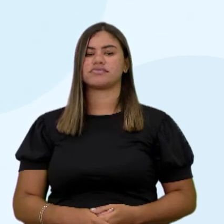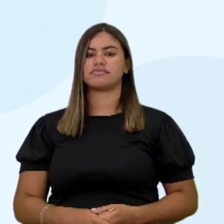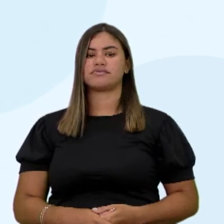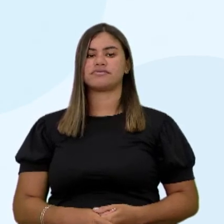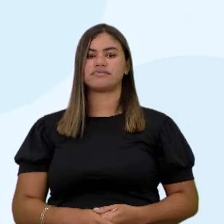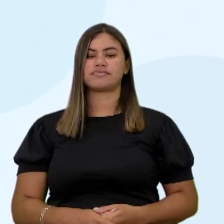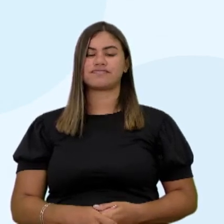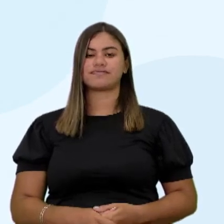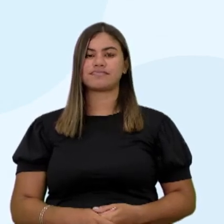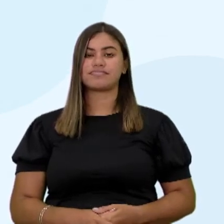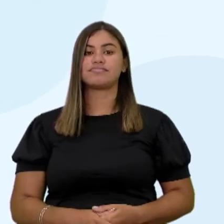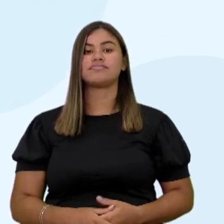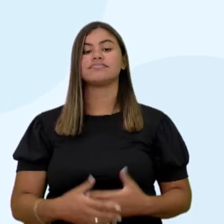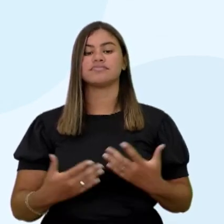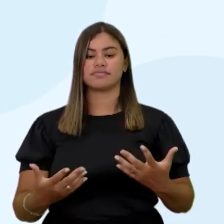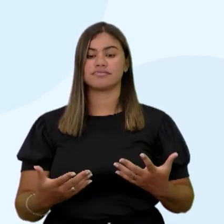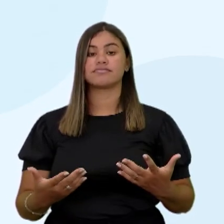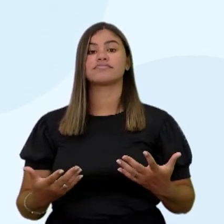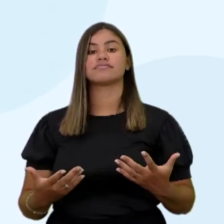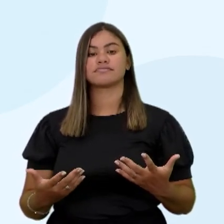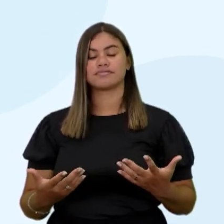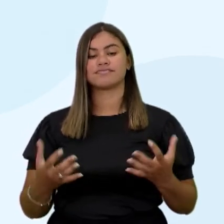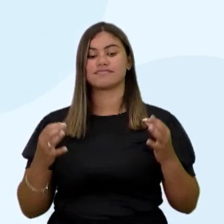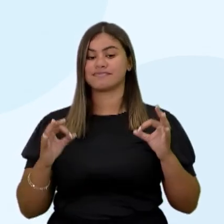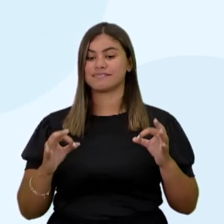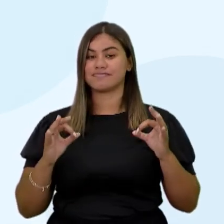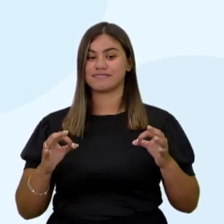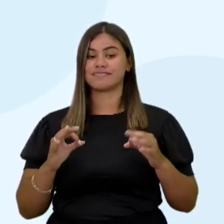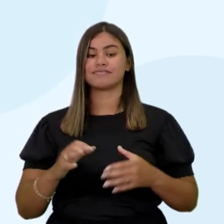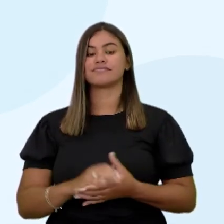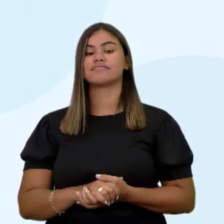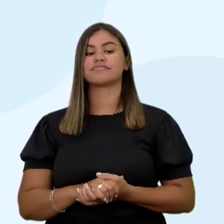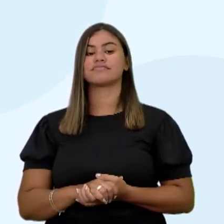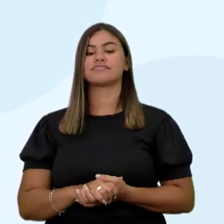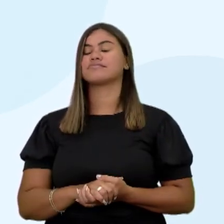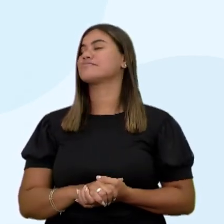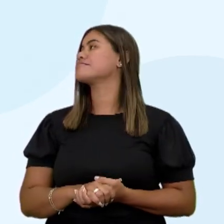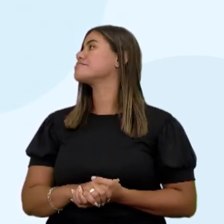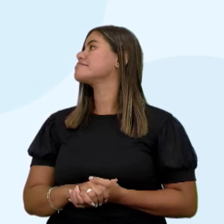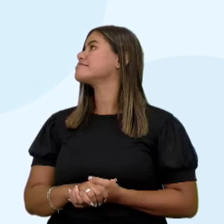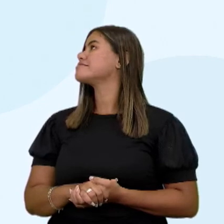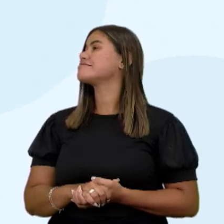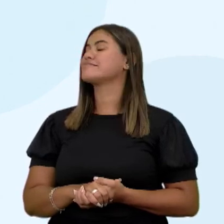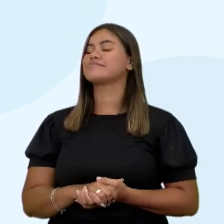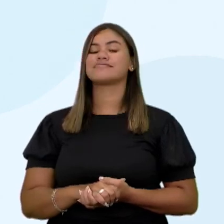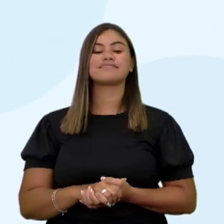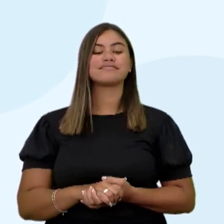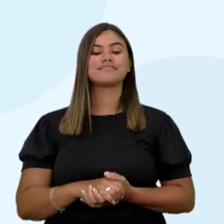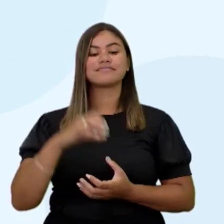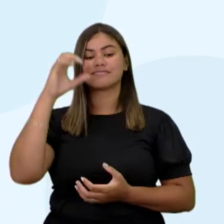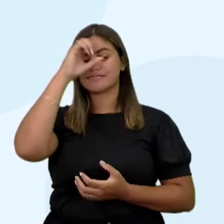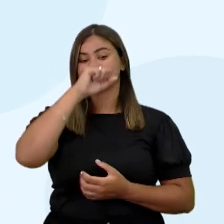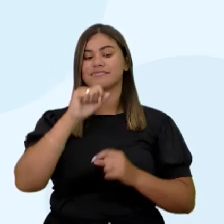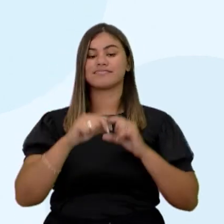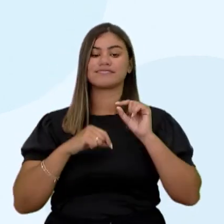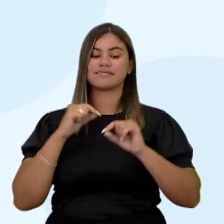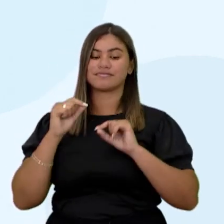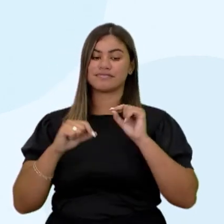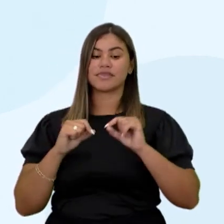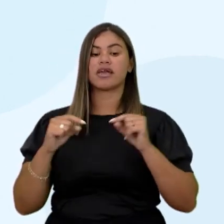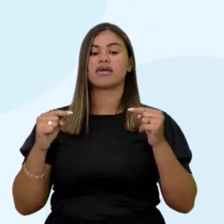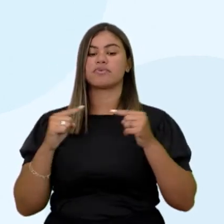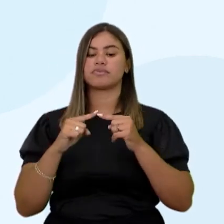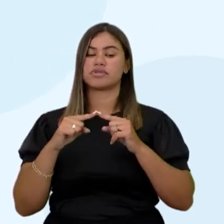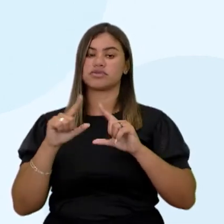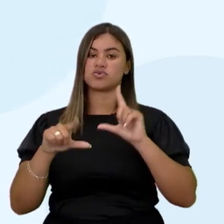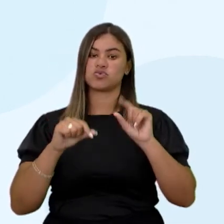participar, né? Além desses grupos, certo? Aqui está o nosso mural, o que aprendemos hoje. Hoje nos sensibilizamos em relação